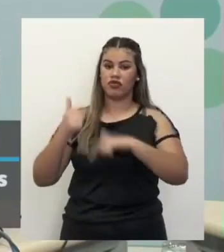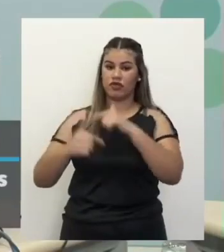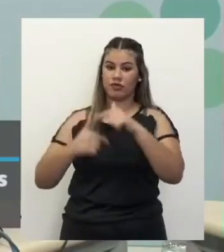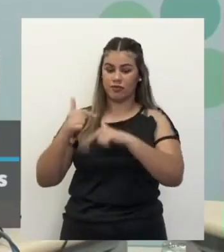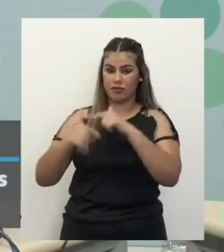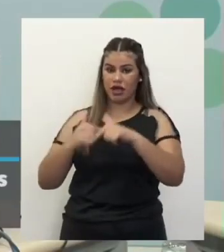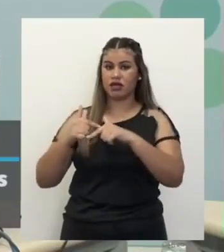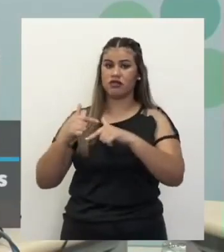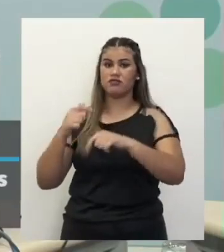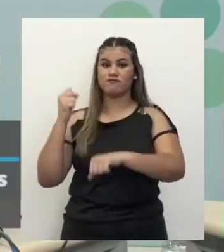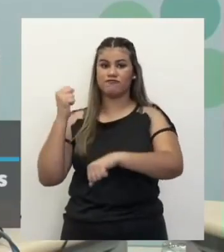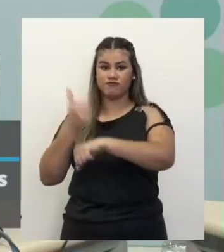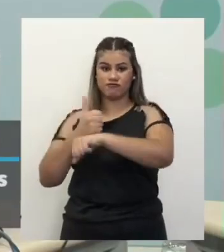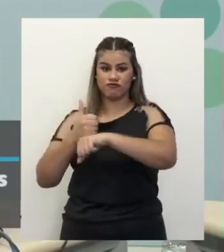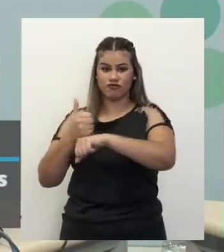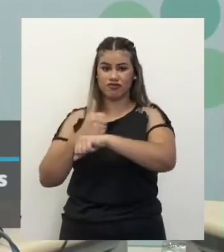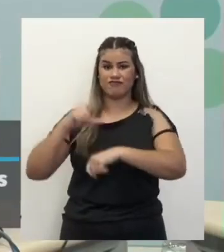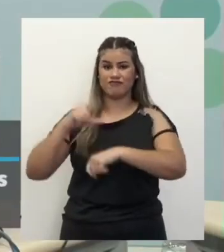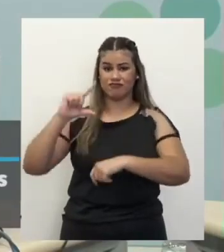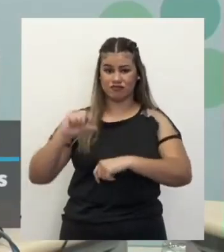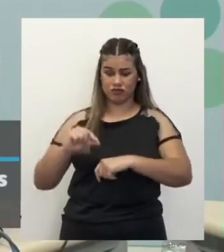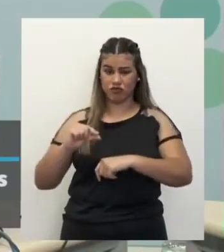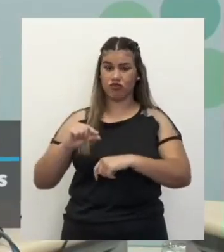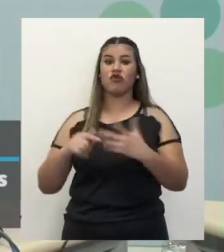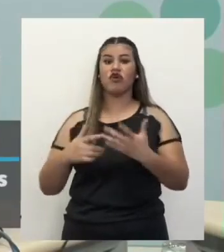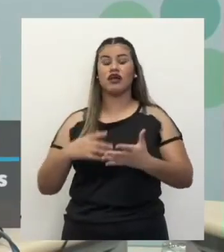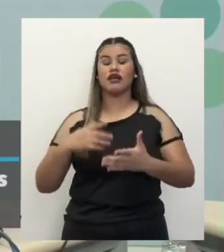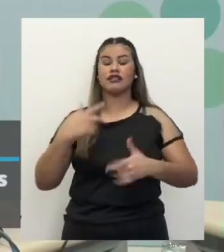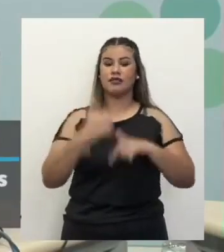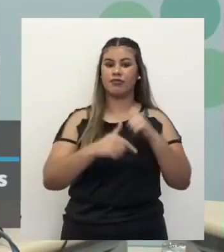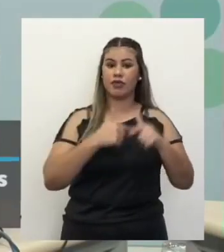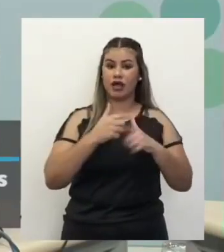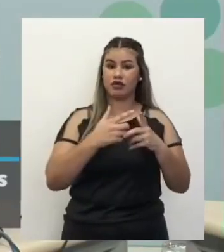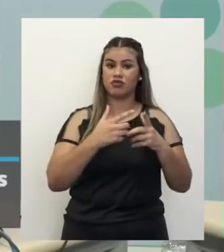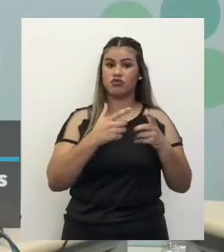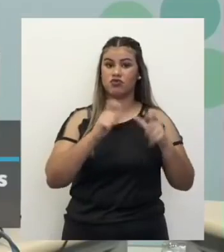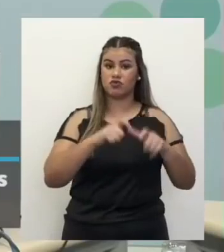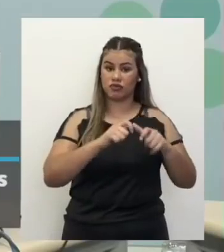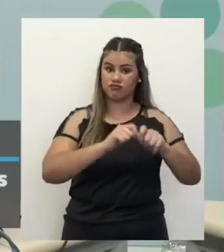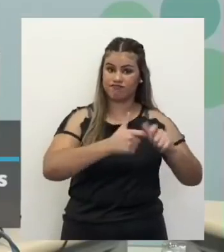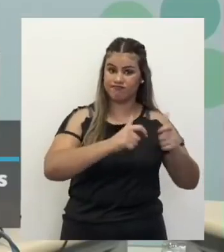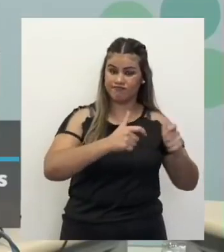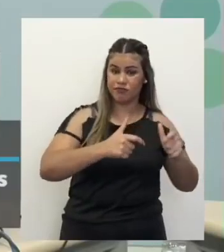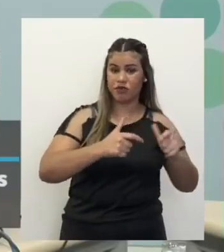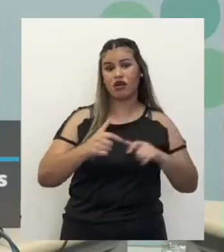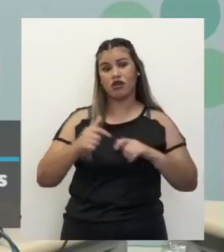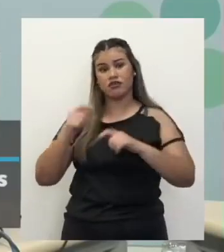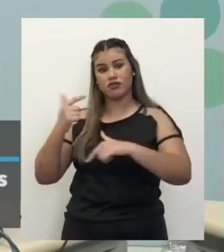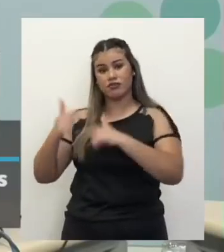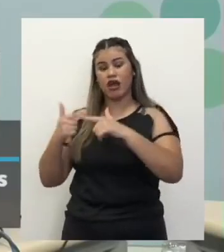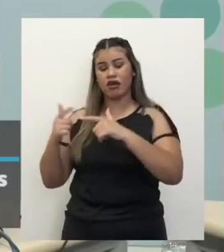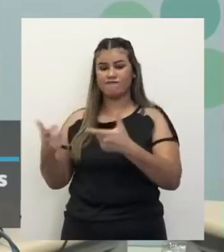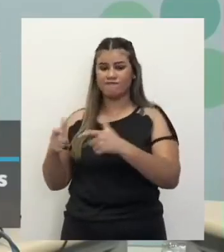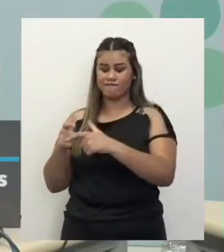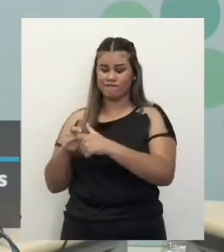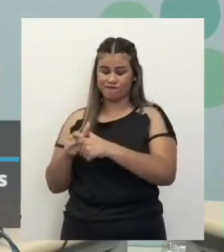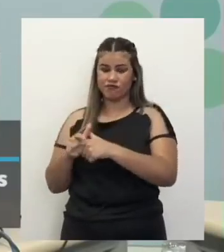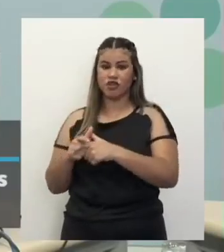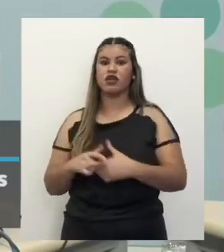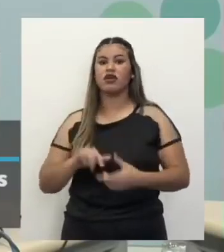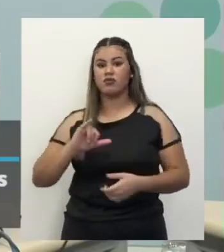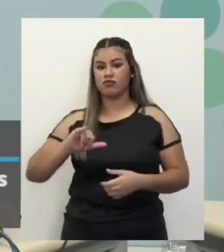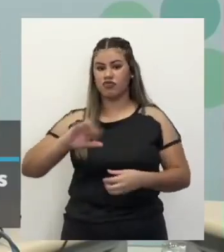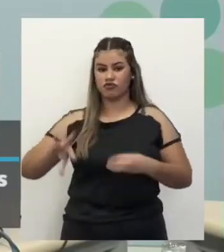em outras, e etc. E aproveitando aqui, também gostaria de colocar, né, a contribuição do professor